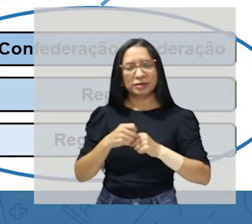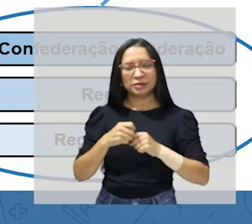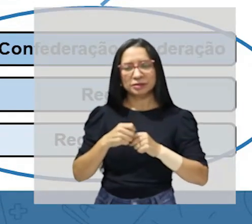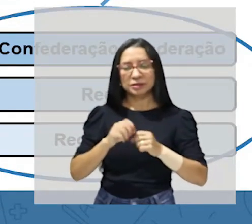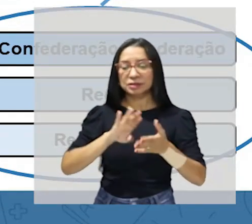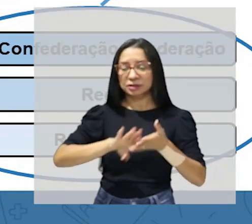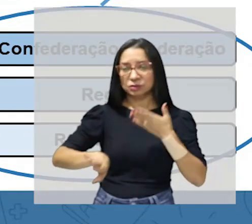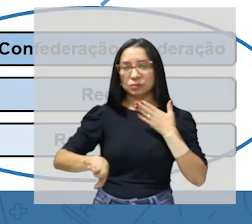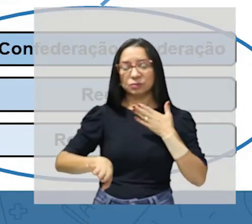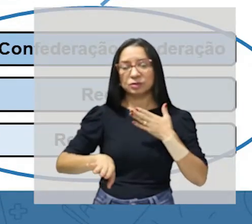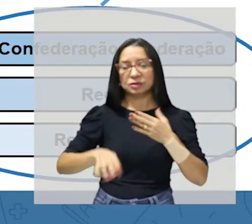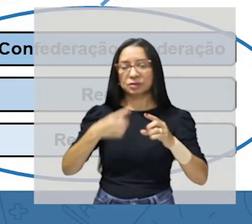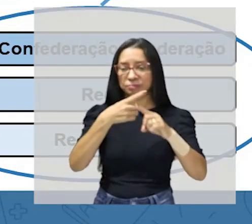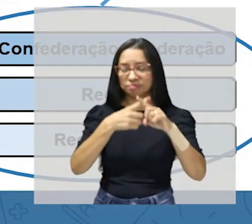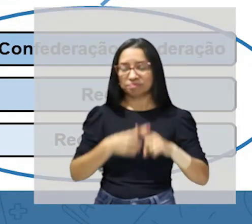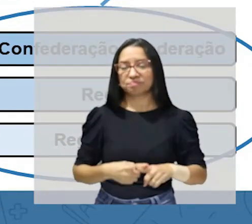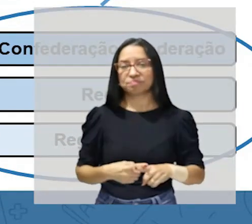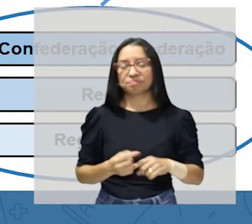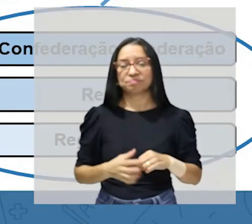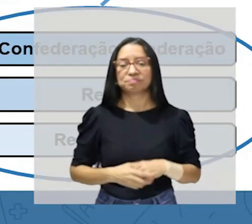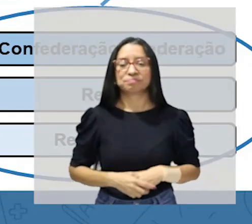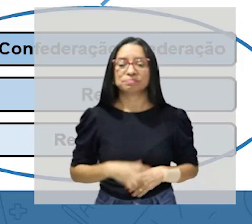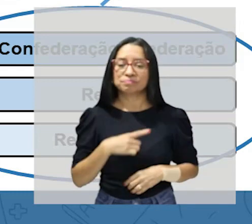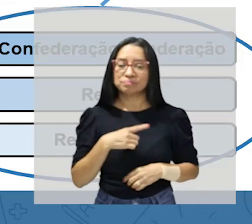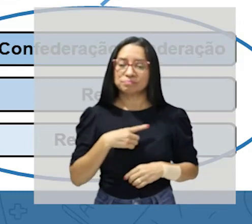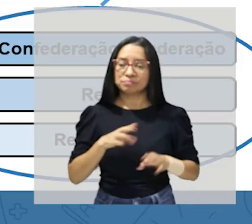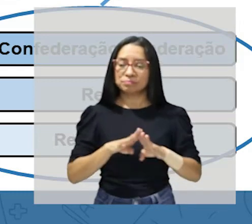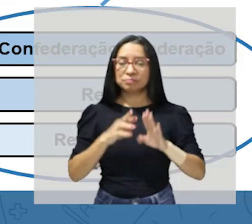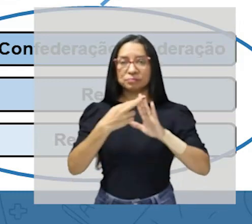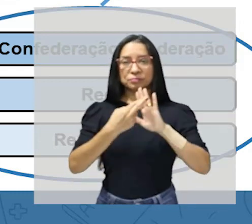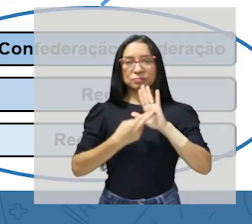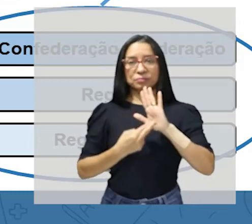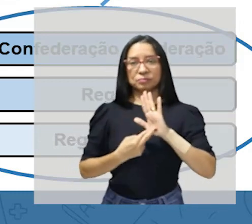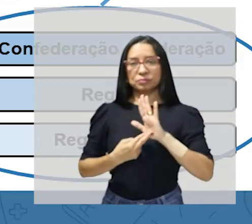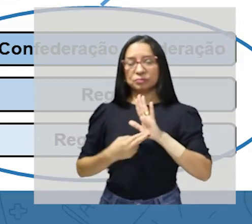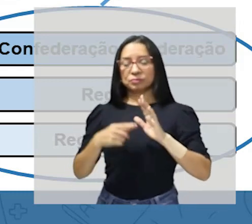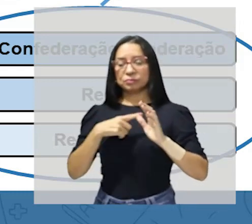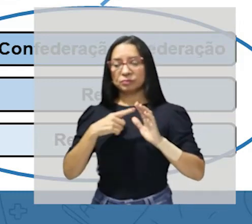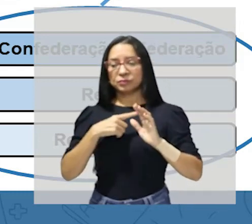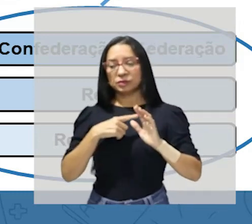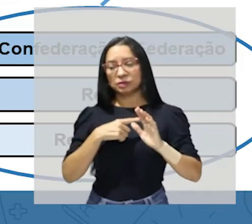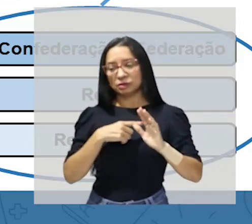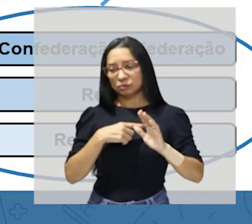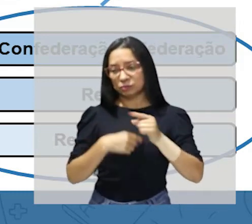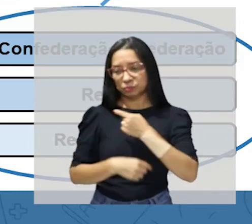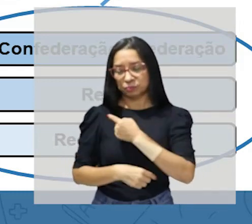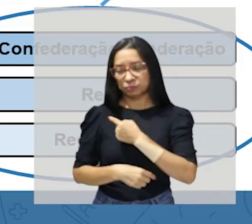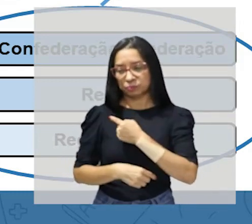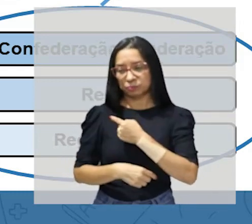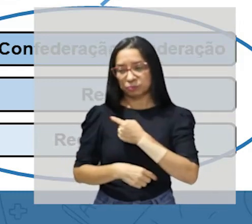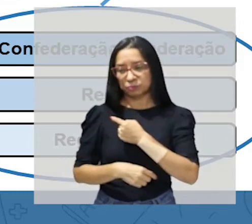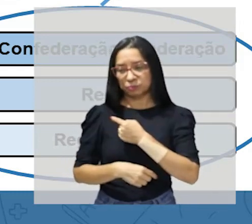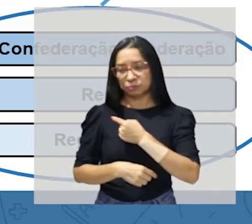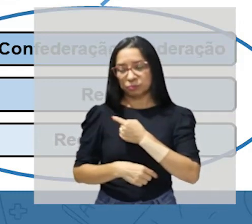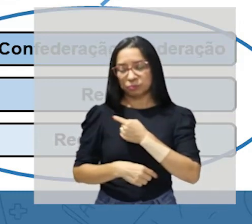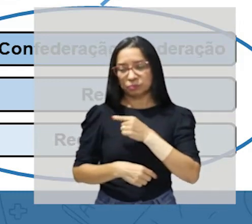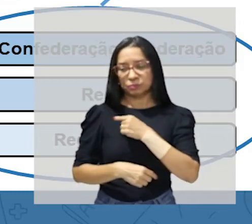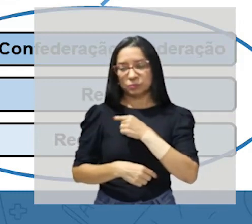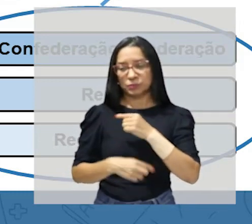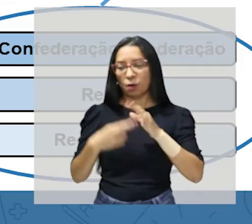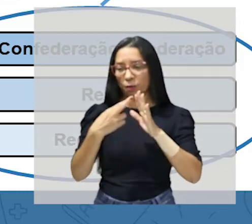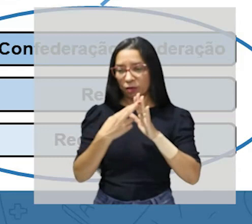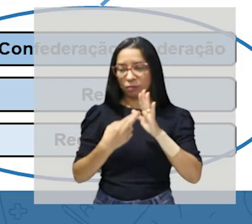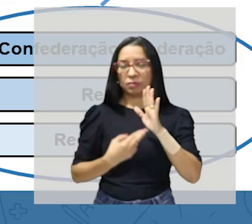excluída da competição. Existem as regras. Existem o regulamento. Tá? Então,